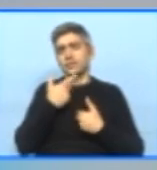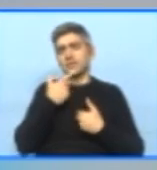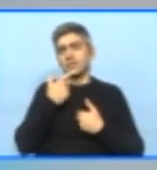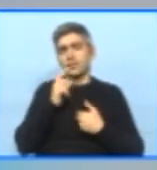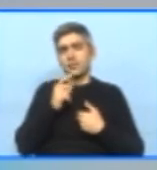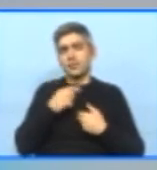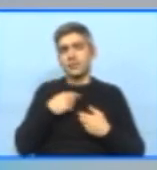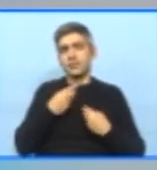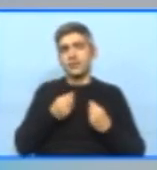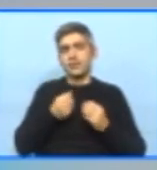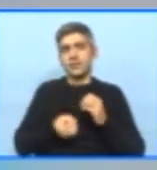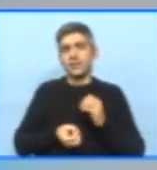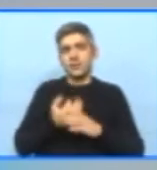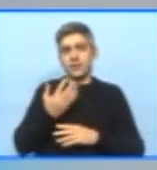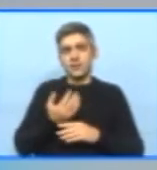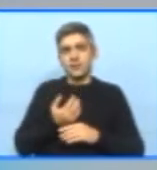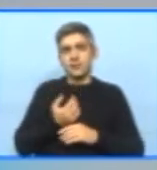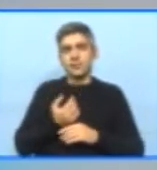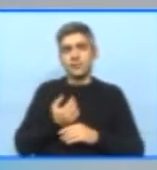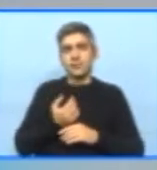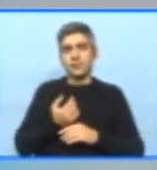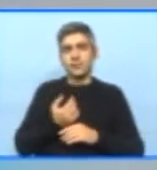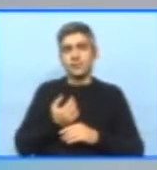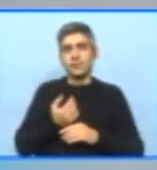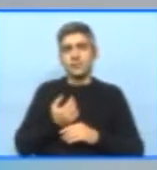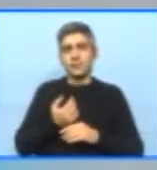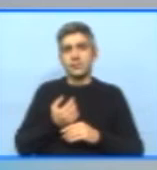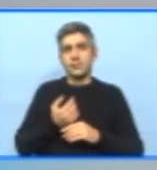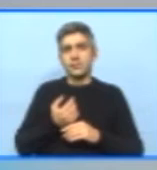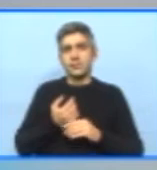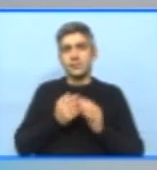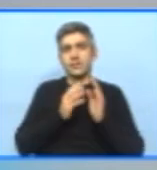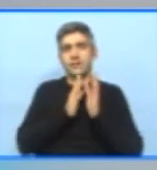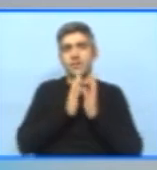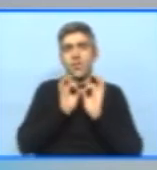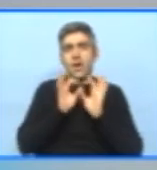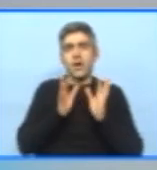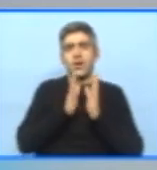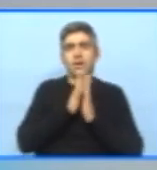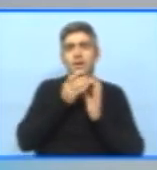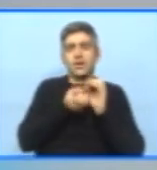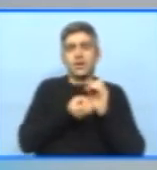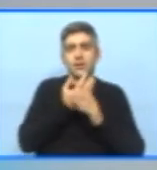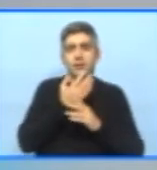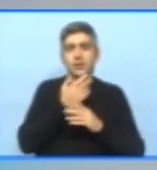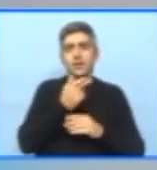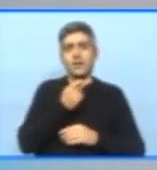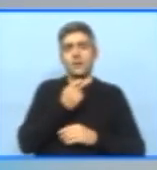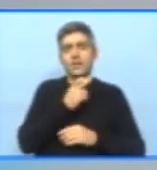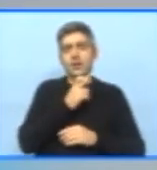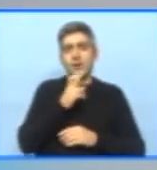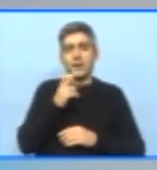o gesto da criação. Tal como também Deus cria a partir do barro, e o